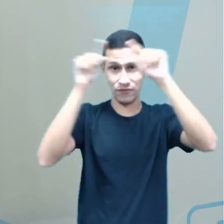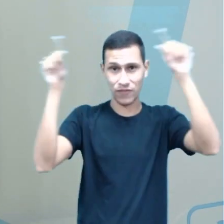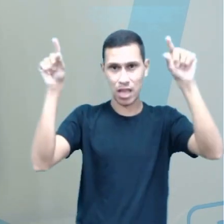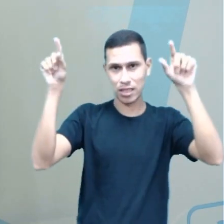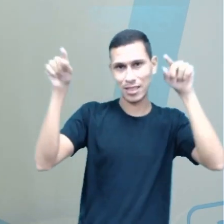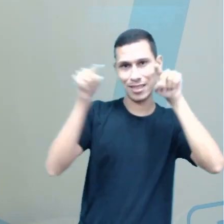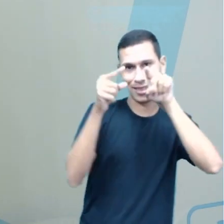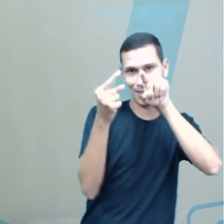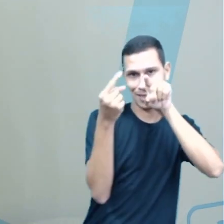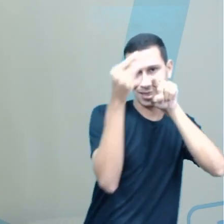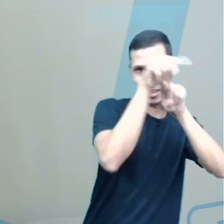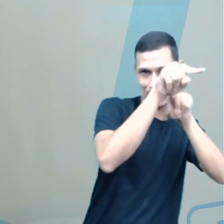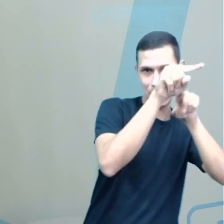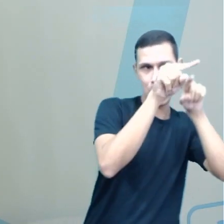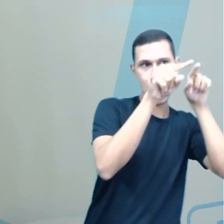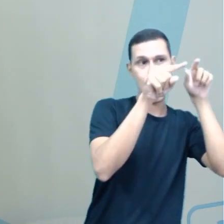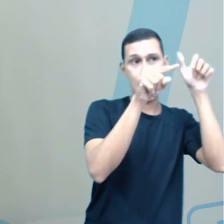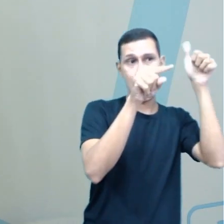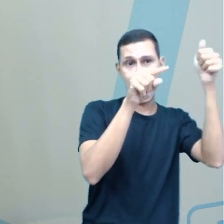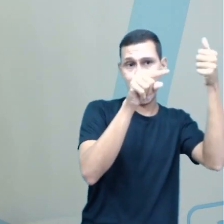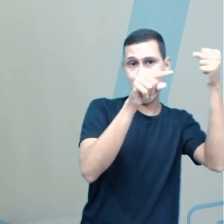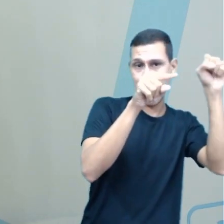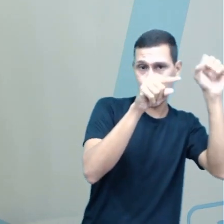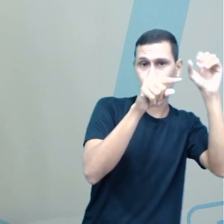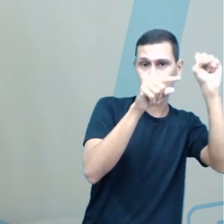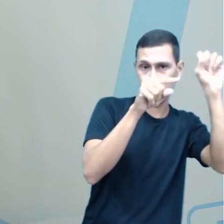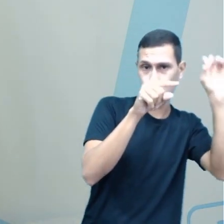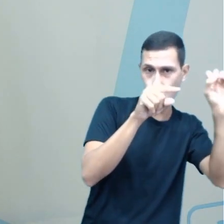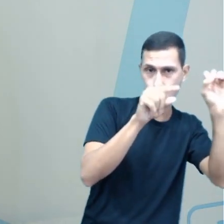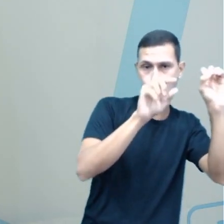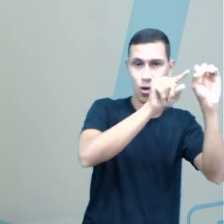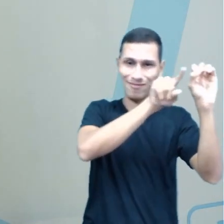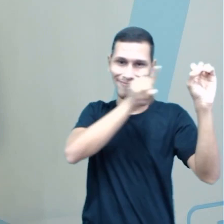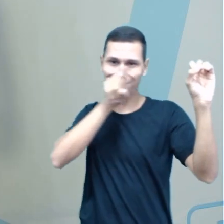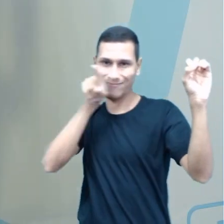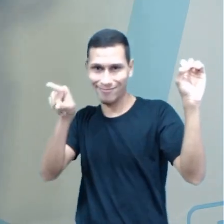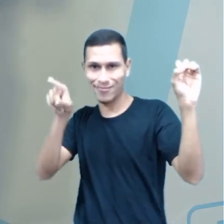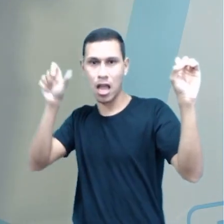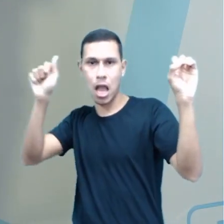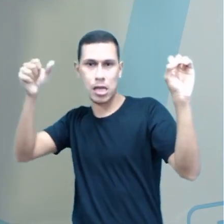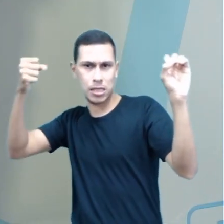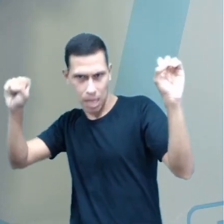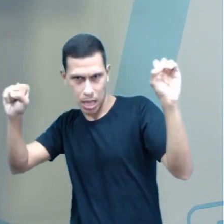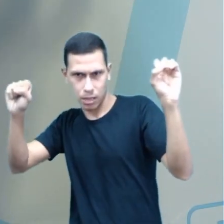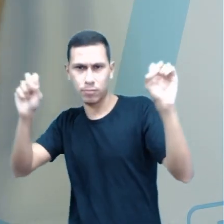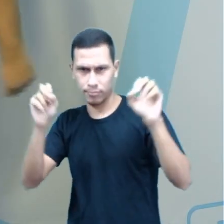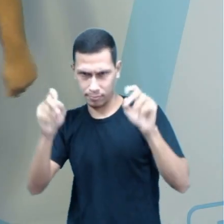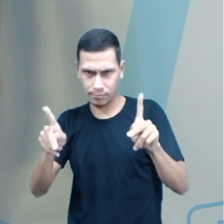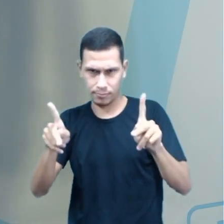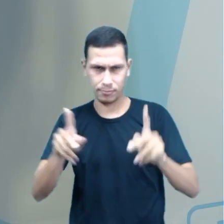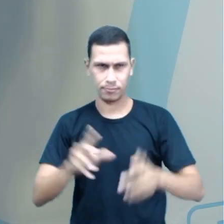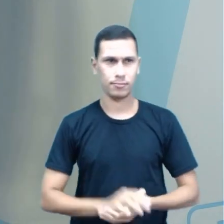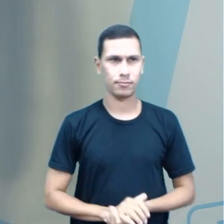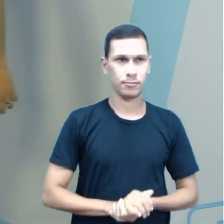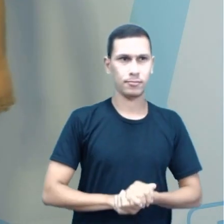as depois. Ou podemos usar so antes e o as depois do adjetivo, certo?